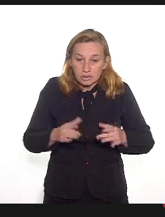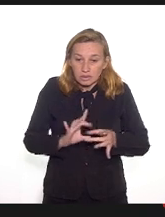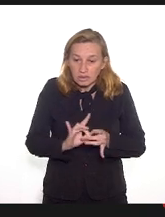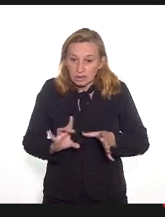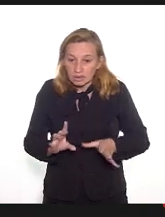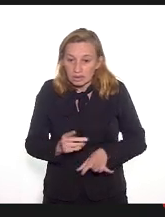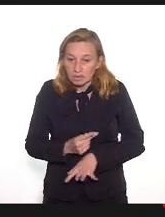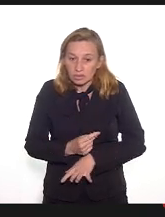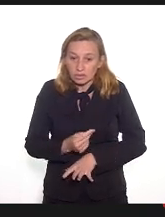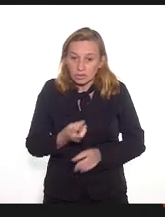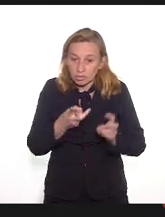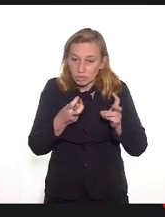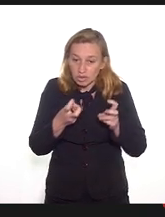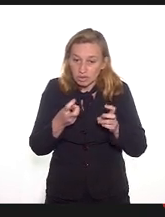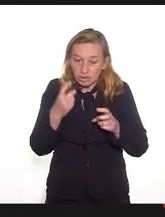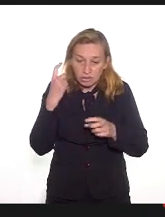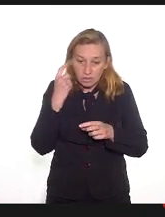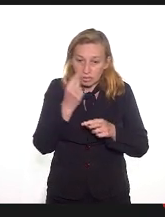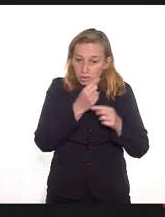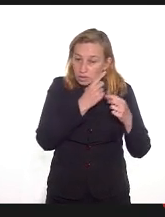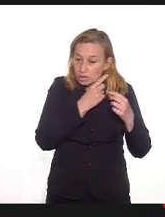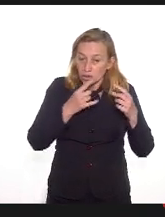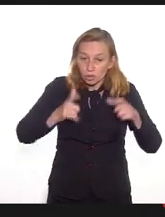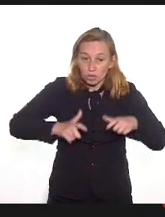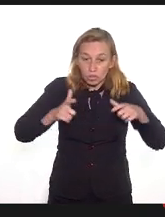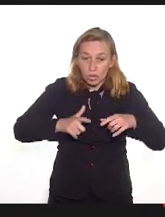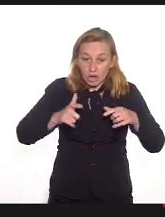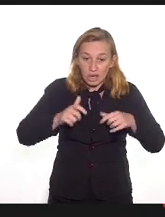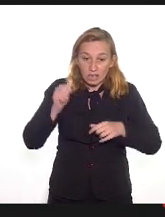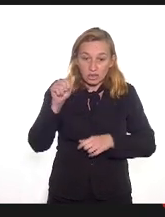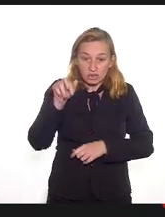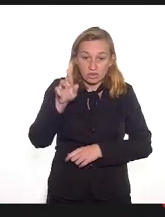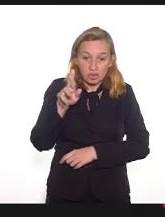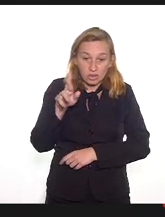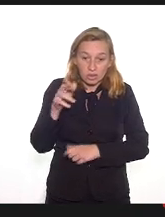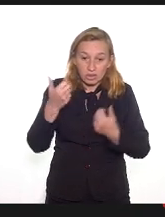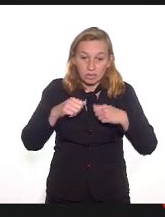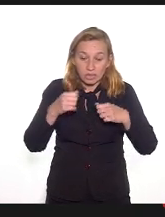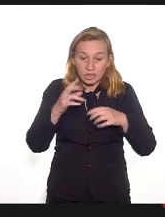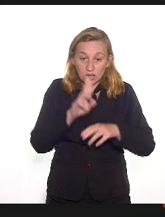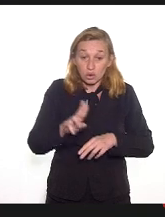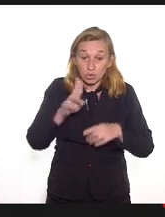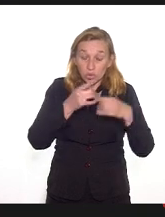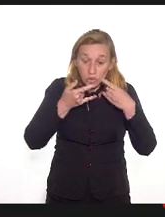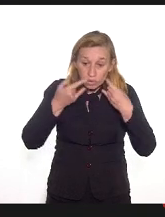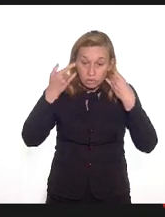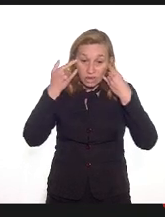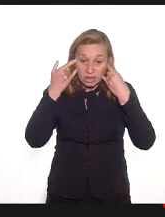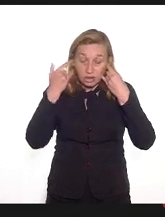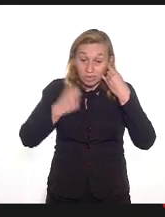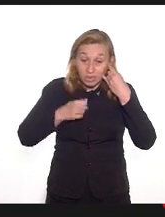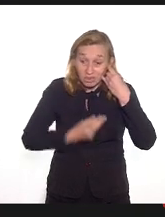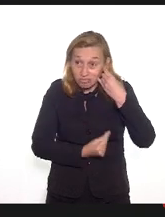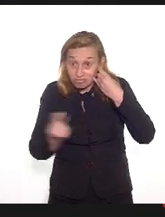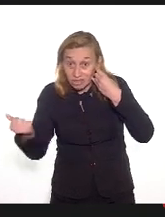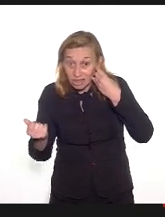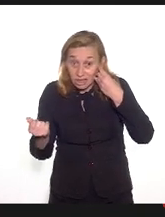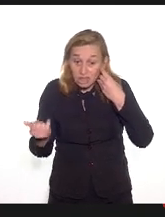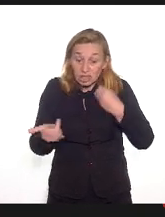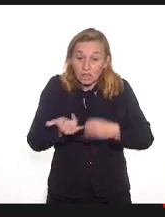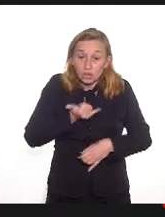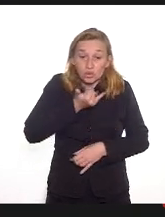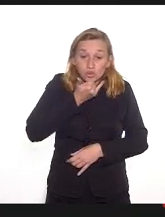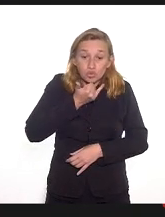senhores observam que eu ainda estou de máscara, porque eu estou num ambiente aqui que precisa de uso de máscara e eu estou precisando me retirar. E